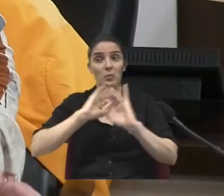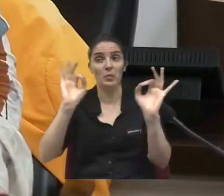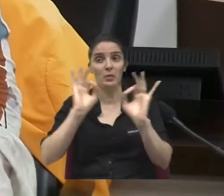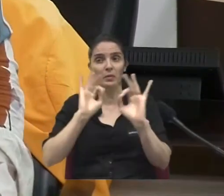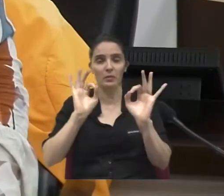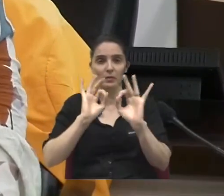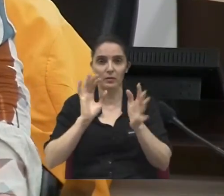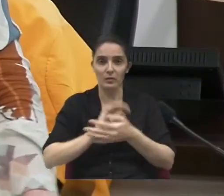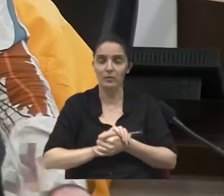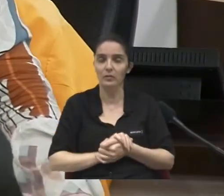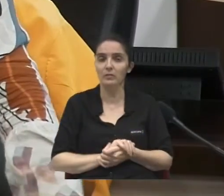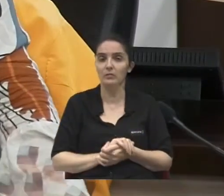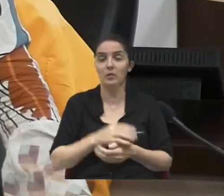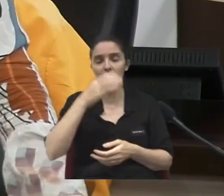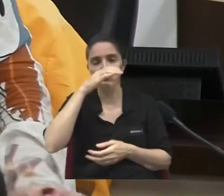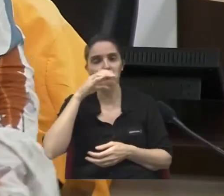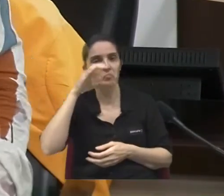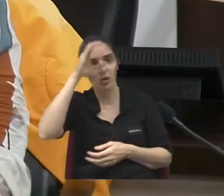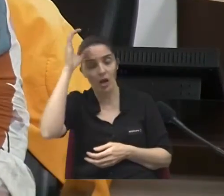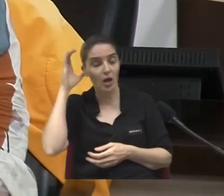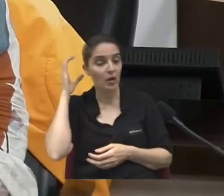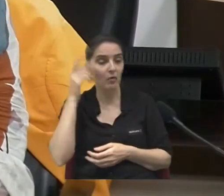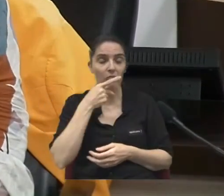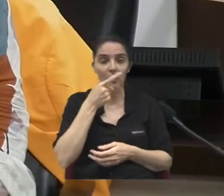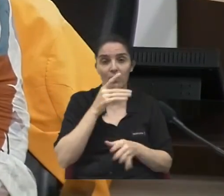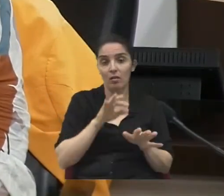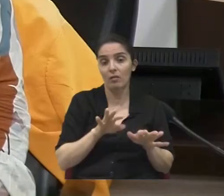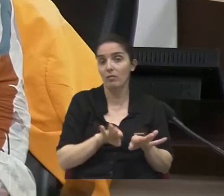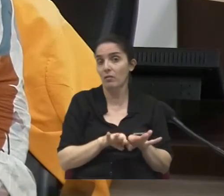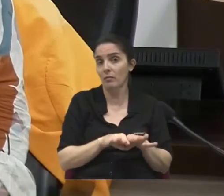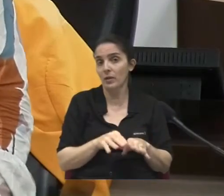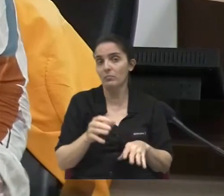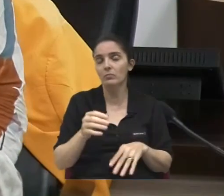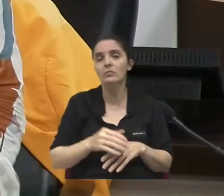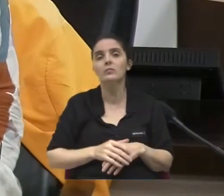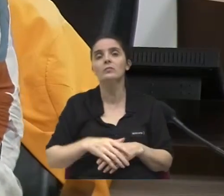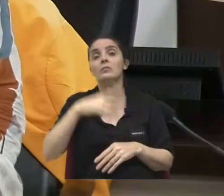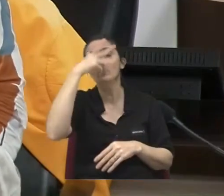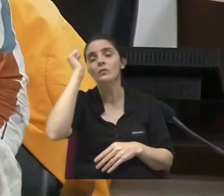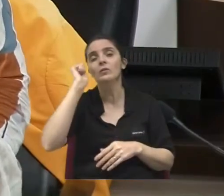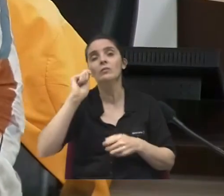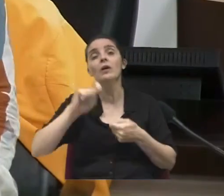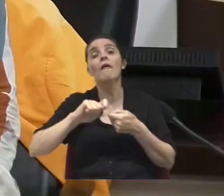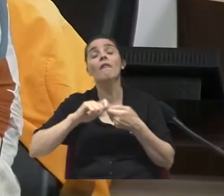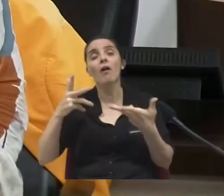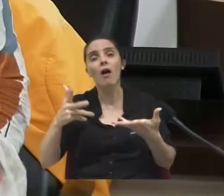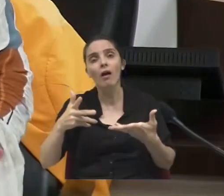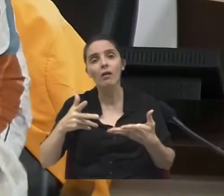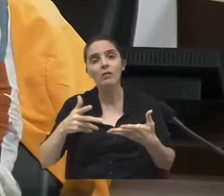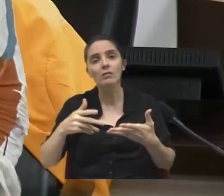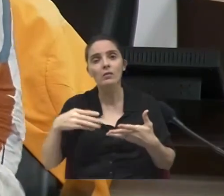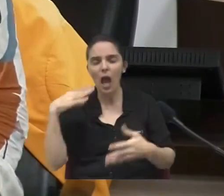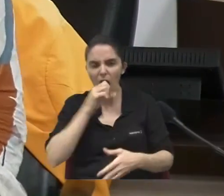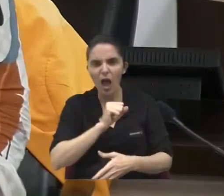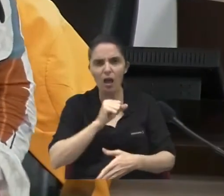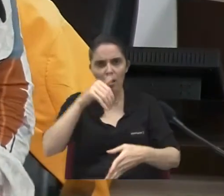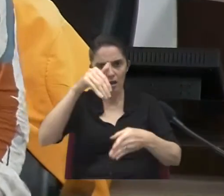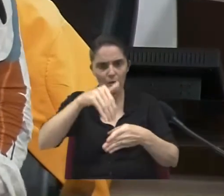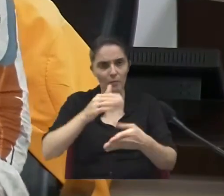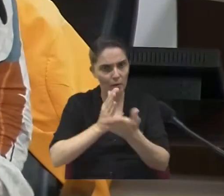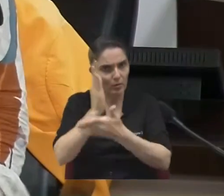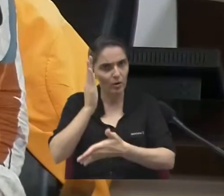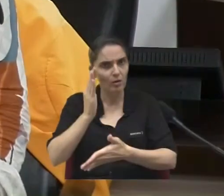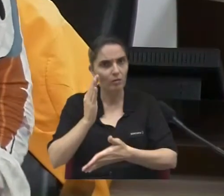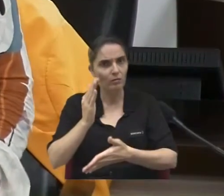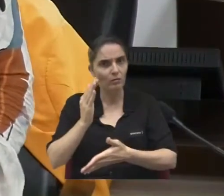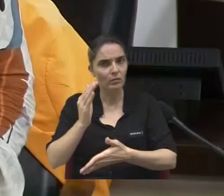Carol comentando. Então, quero ações. Correu para aprovar? Eu aprovei, pedi apoio de todos, vou hoje votar